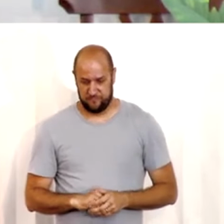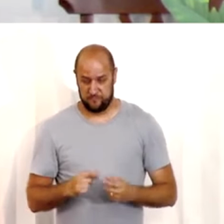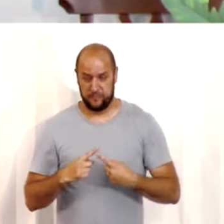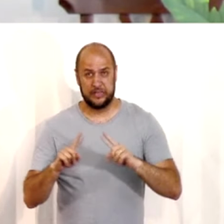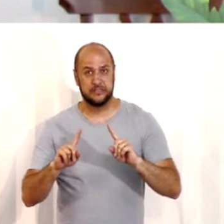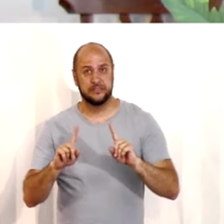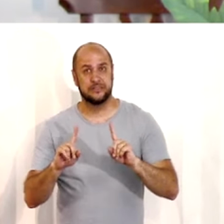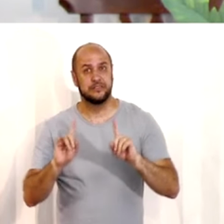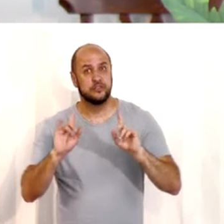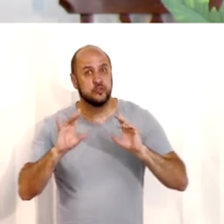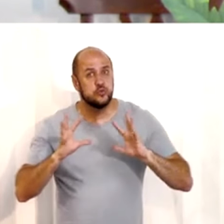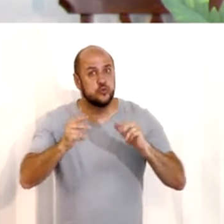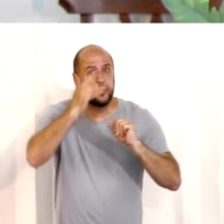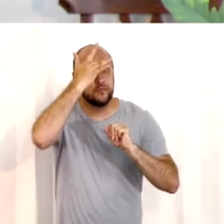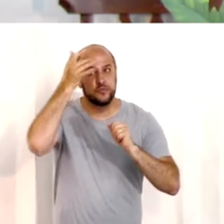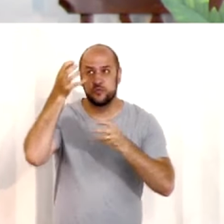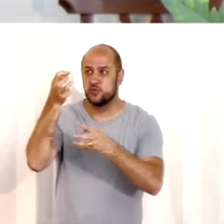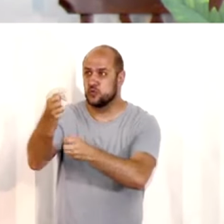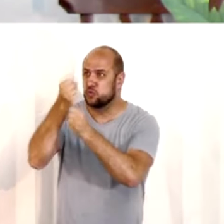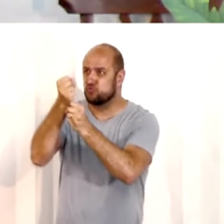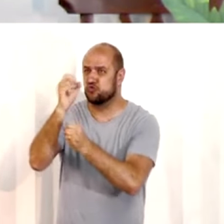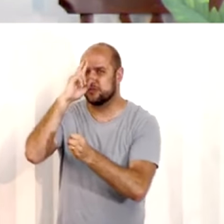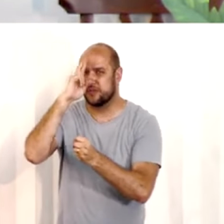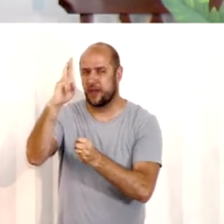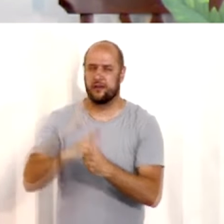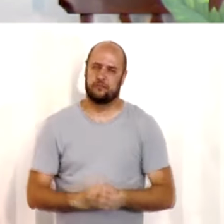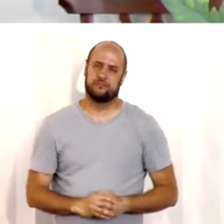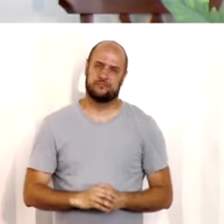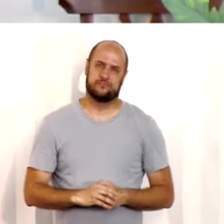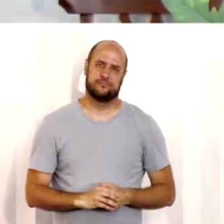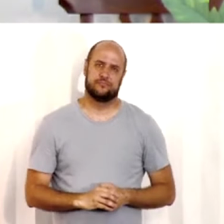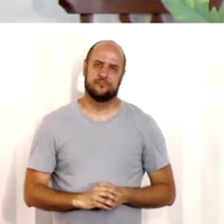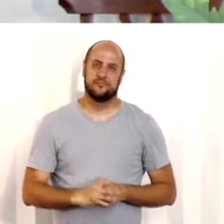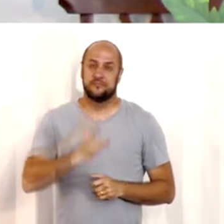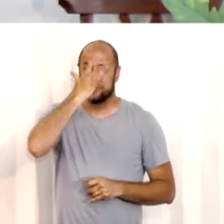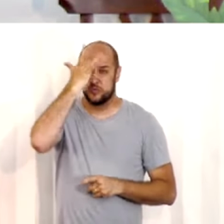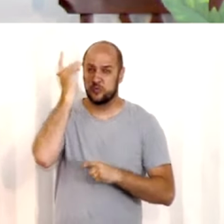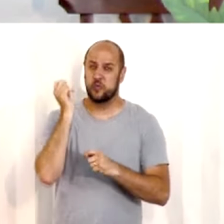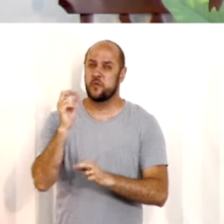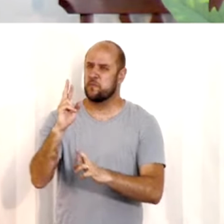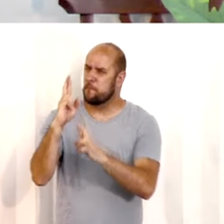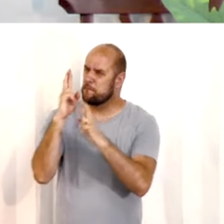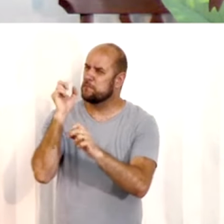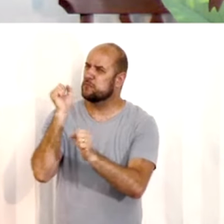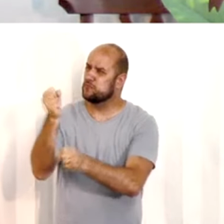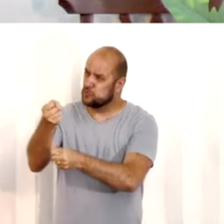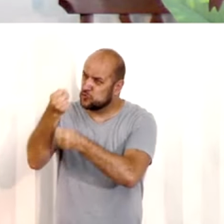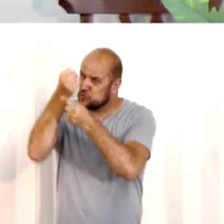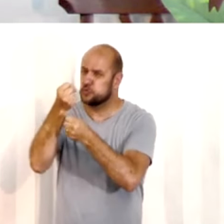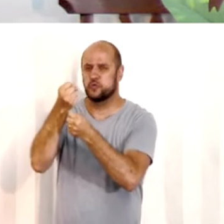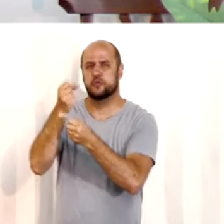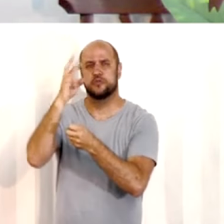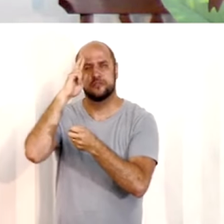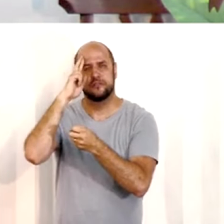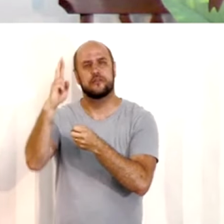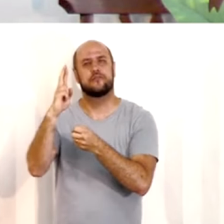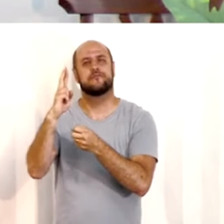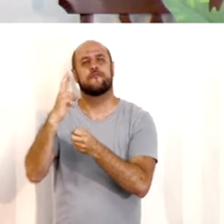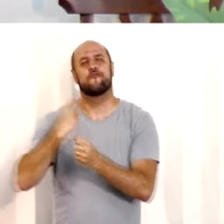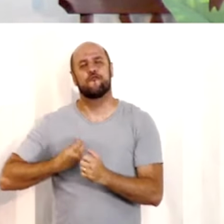todos aqueles que esperam no Senhor. Aqueles que esperam no Senhor estão correndo a carreira